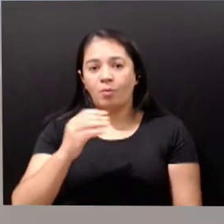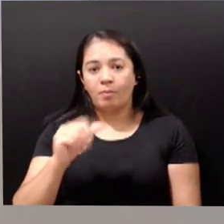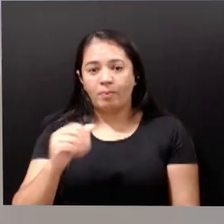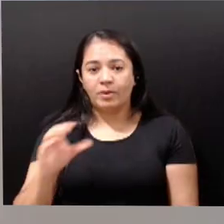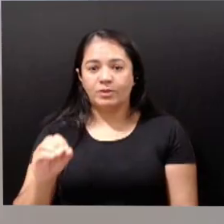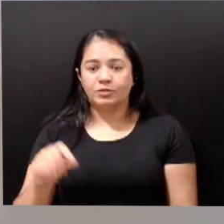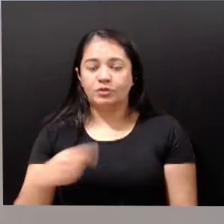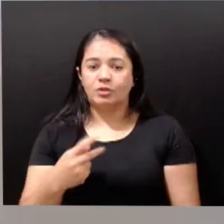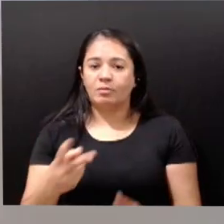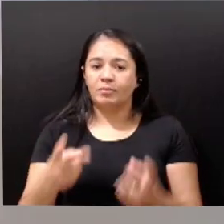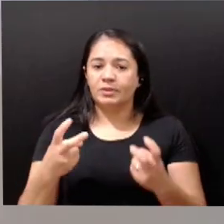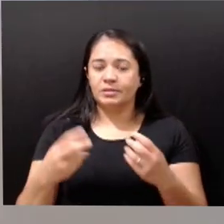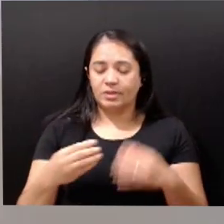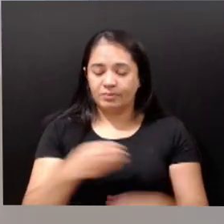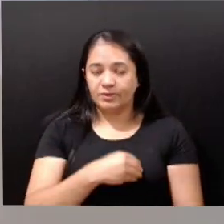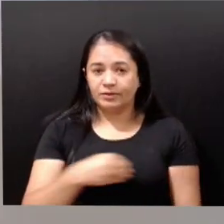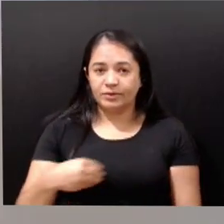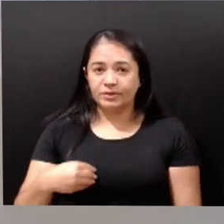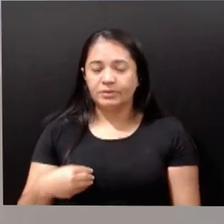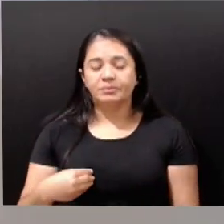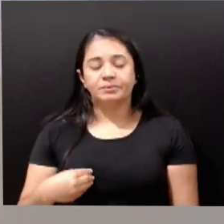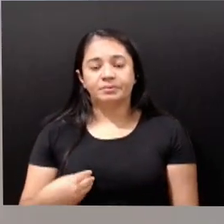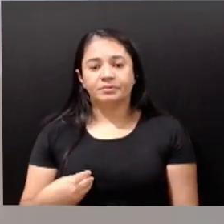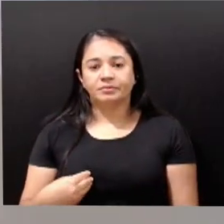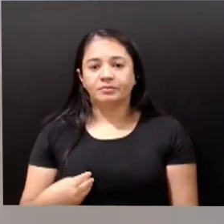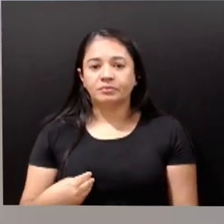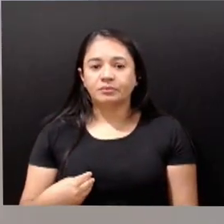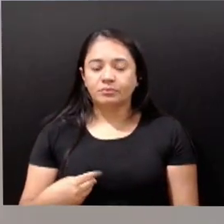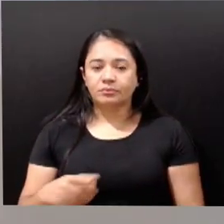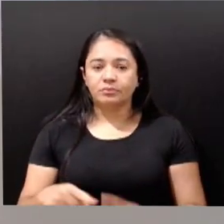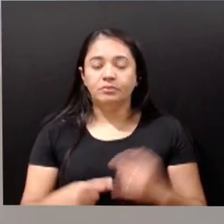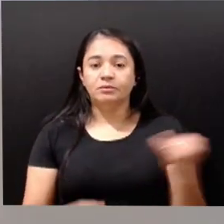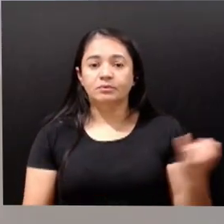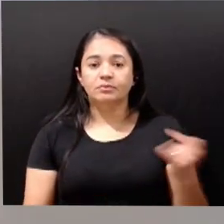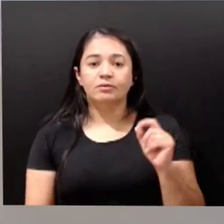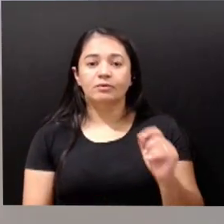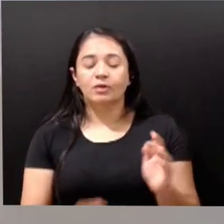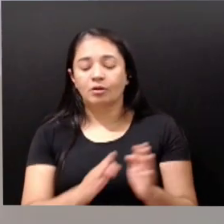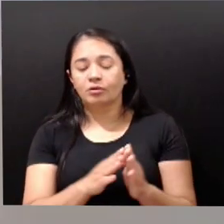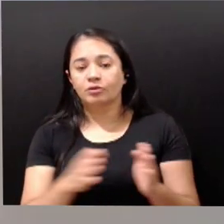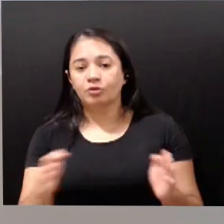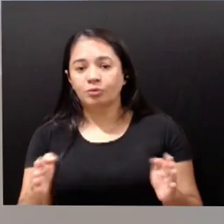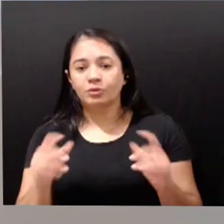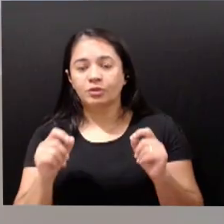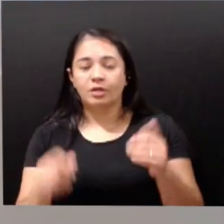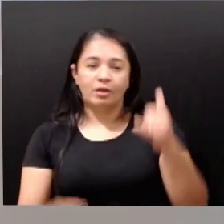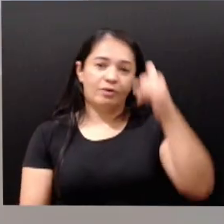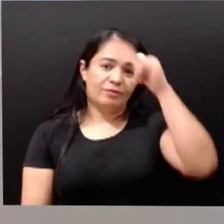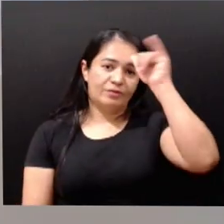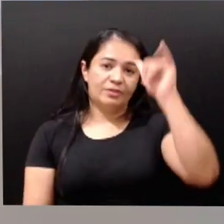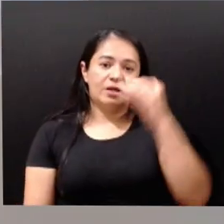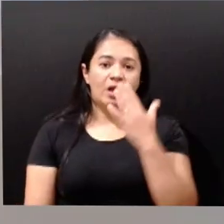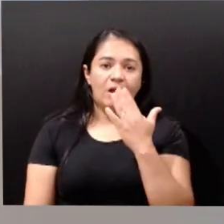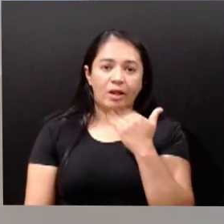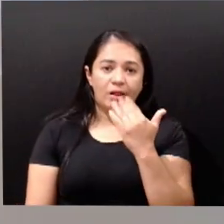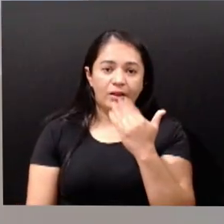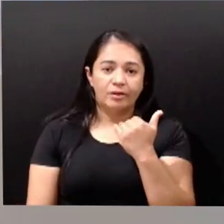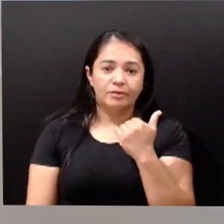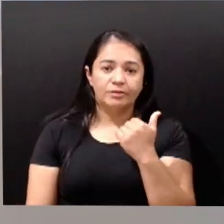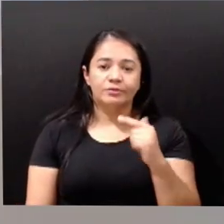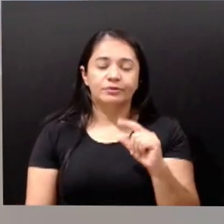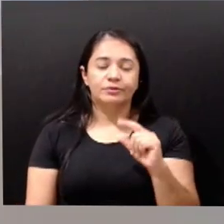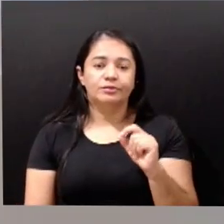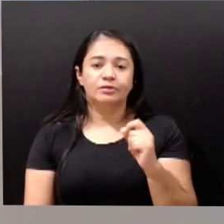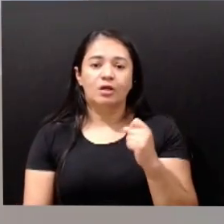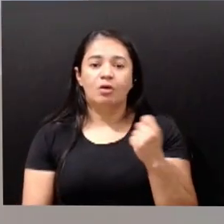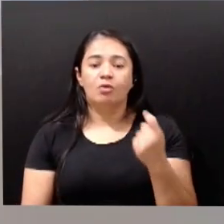gente detecta no próprio exame físico, quando vai ver o paciente. E o mais importante é, durante o período de convalescença, evitar alimentos